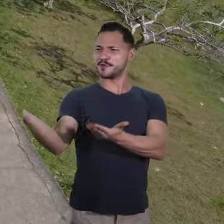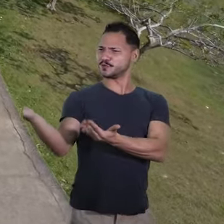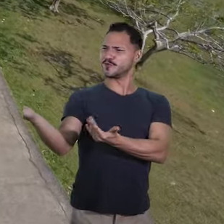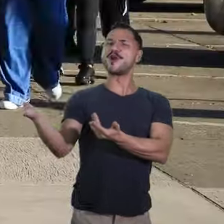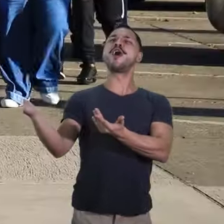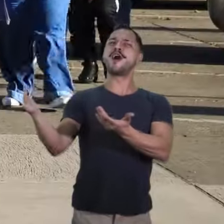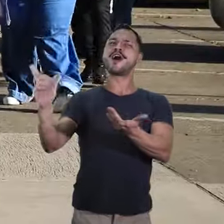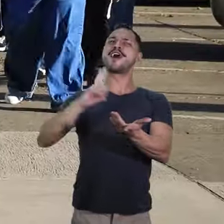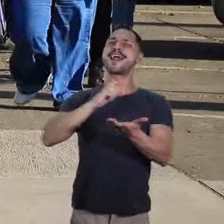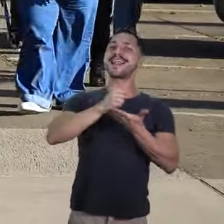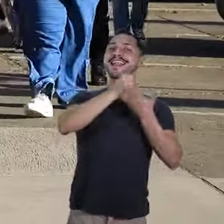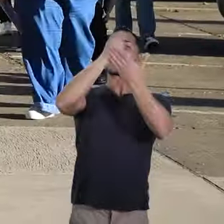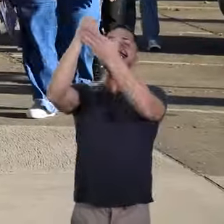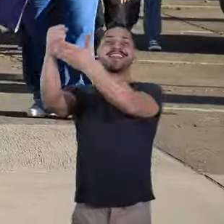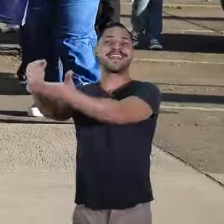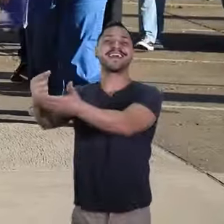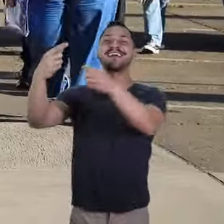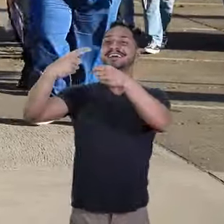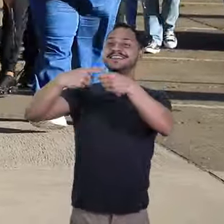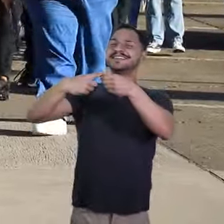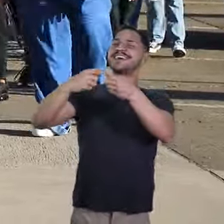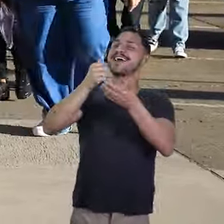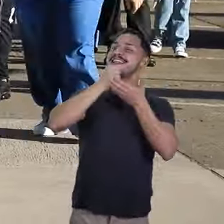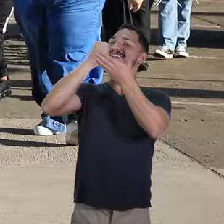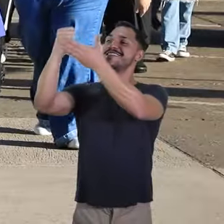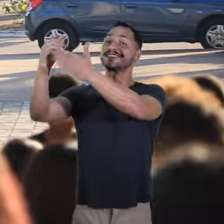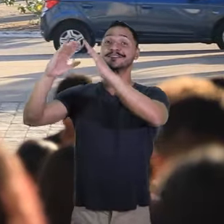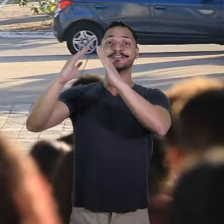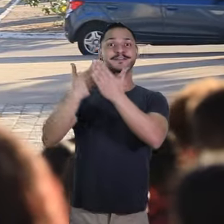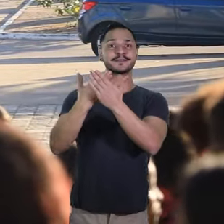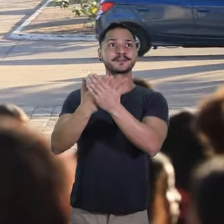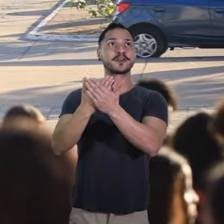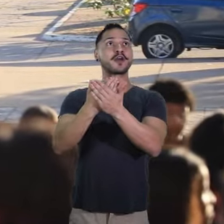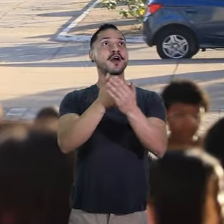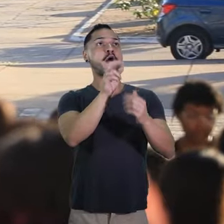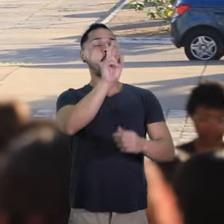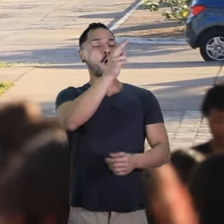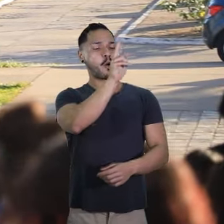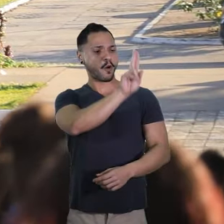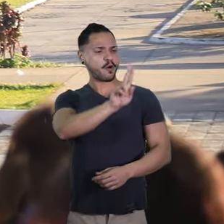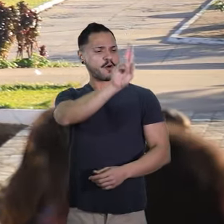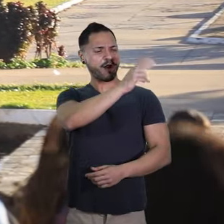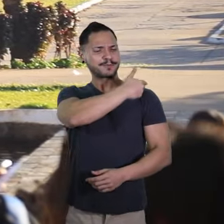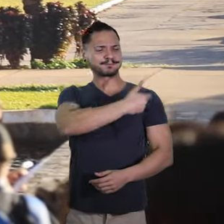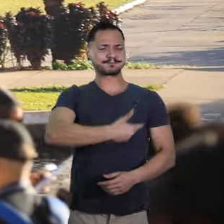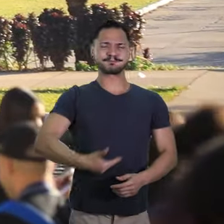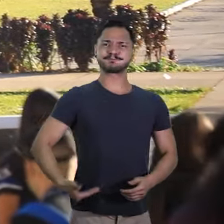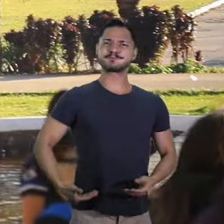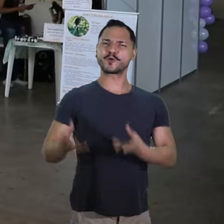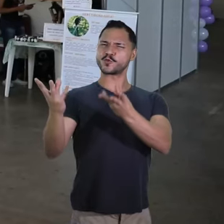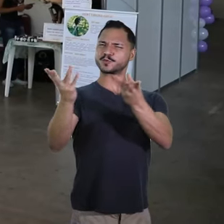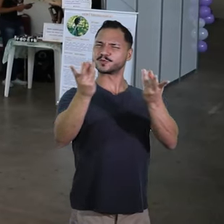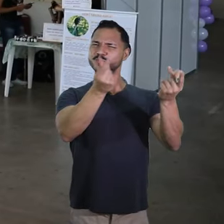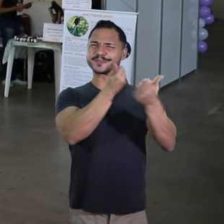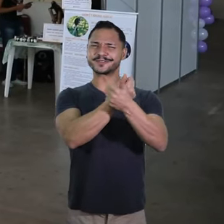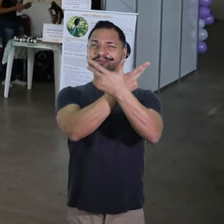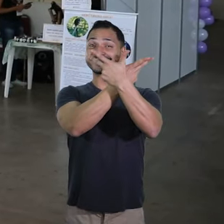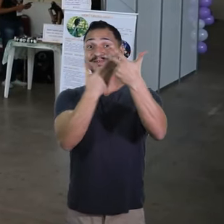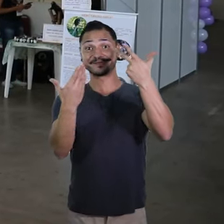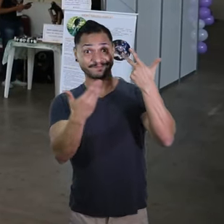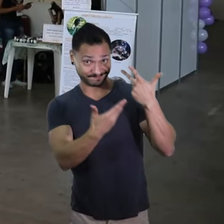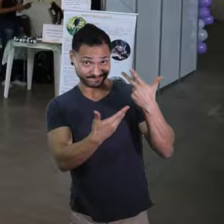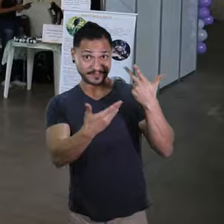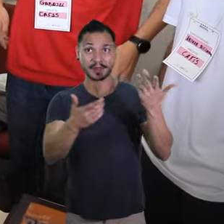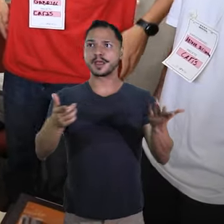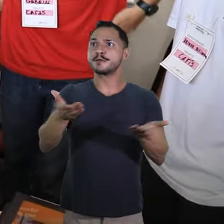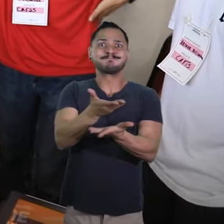do potencial que esses jovens têm de levar para suas comunidades, levar para suas escolas as referências de uma universidade pública de qualidade, como